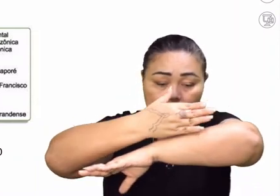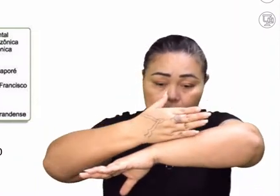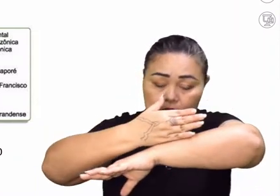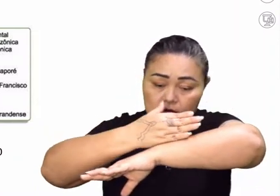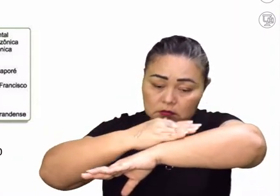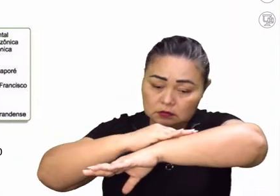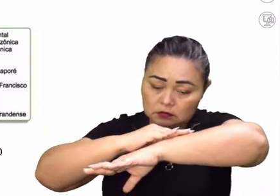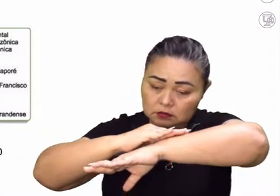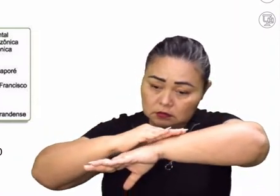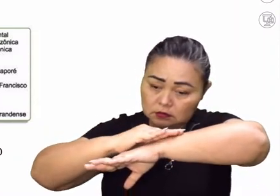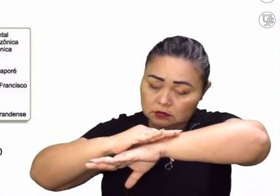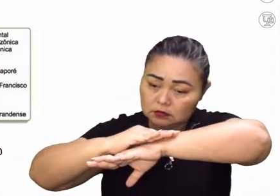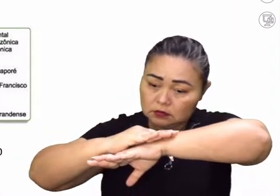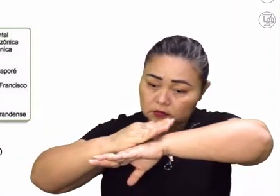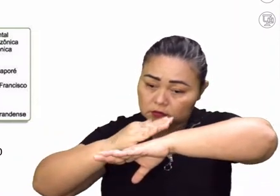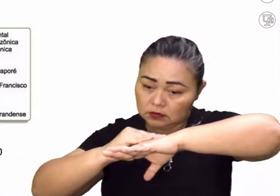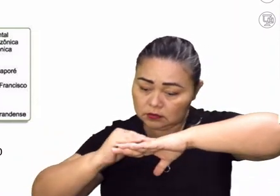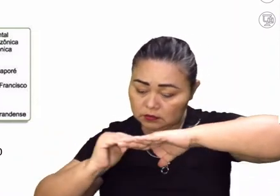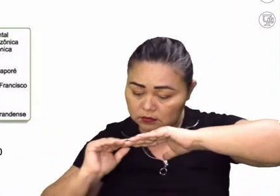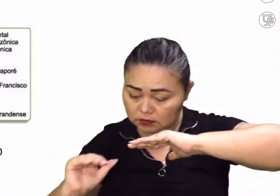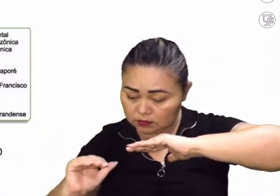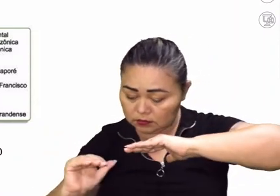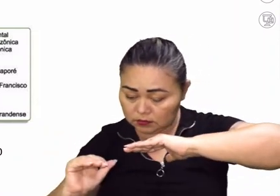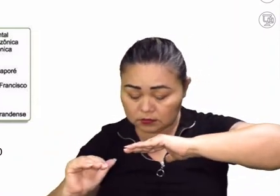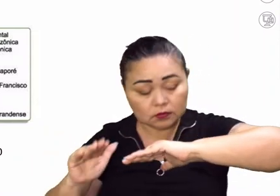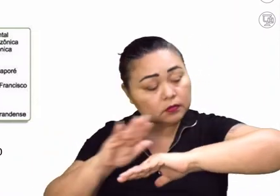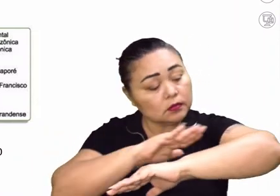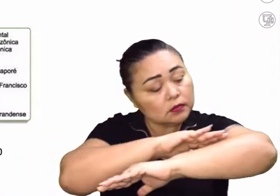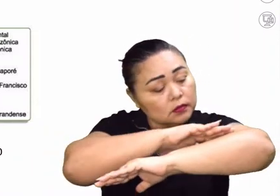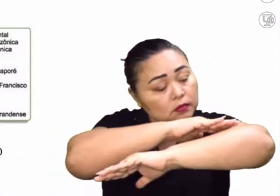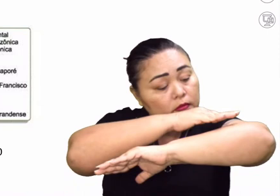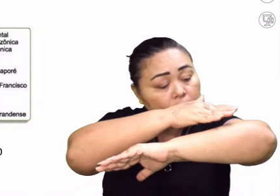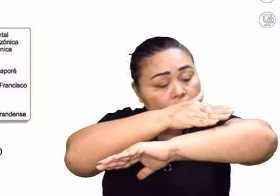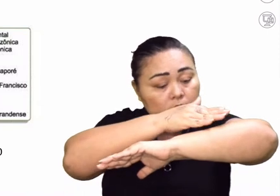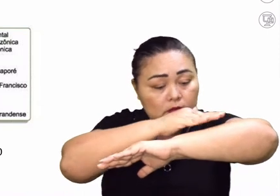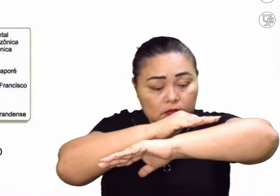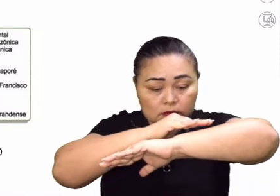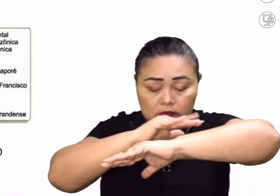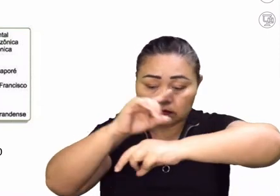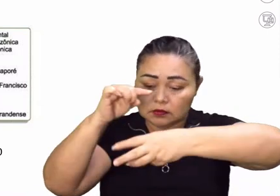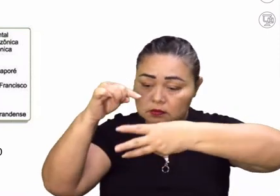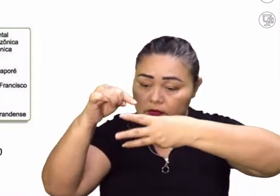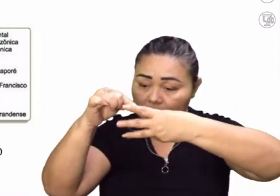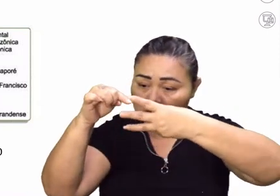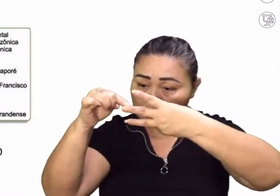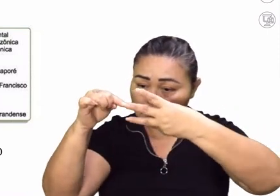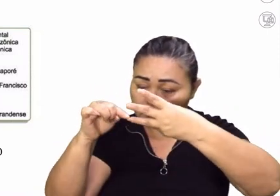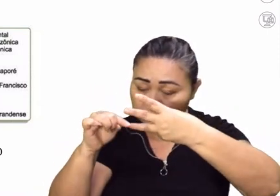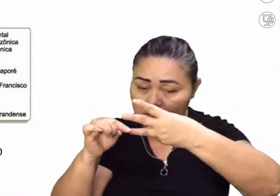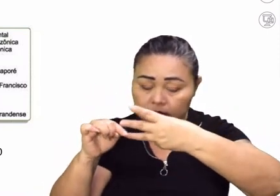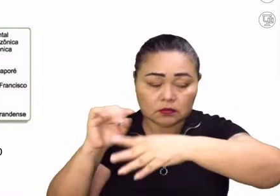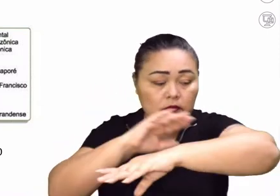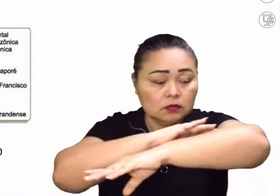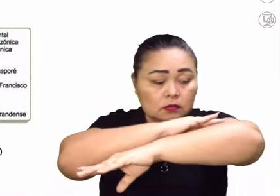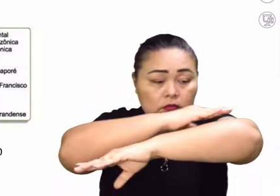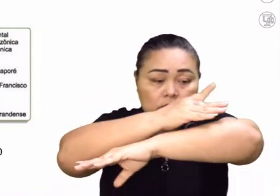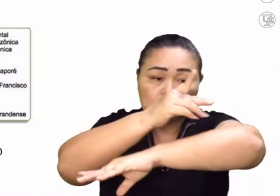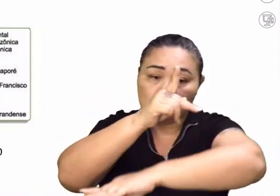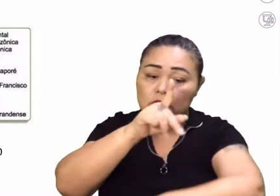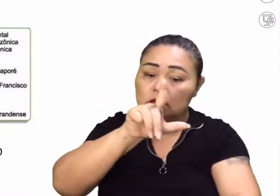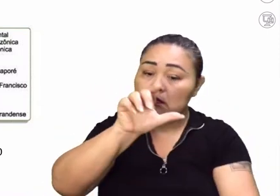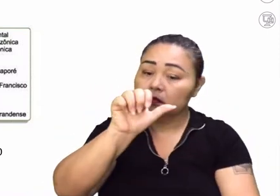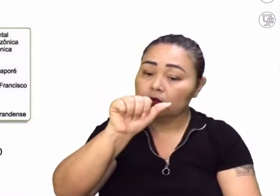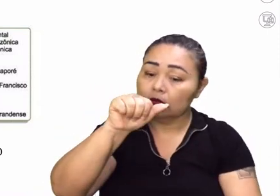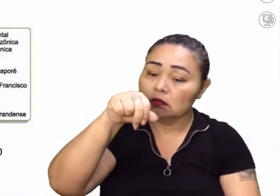planícies e depressões então maior parte do relevo ele classifica como planaltos